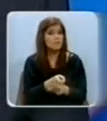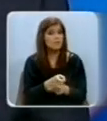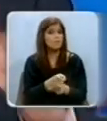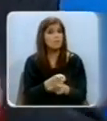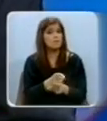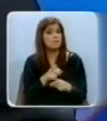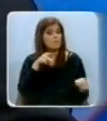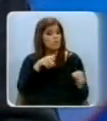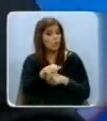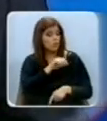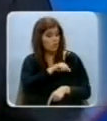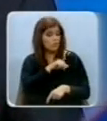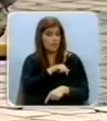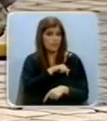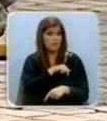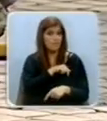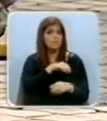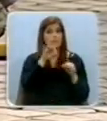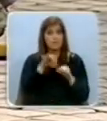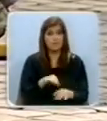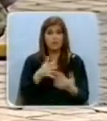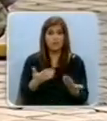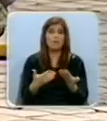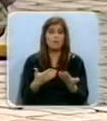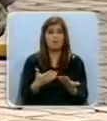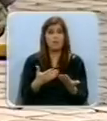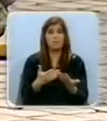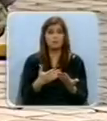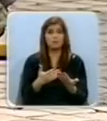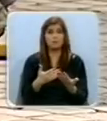do salário, com certeza que está a tornar-se cada vez mais grave.